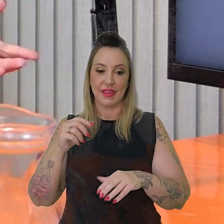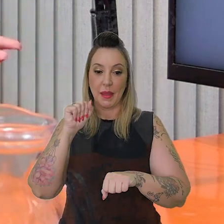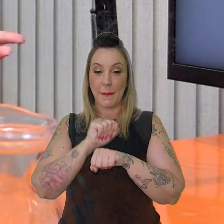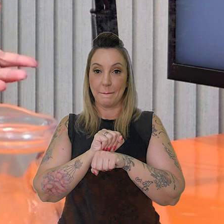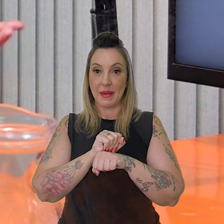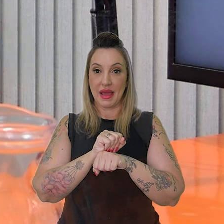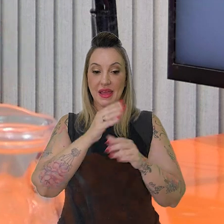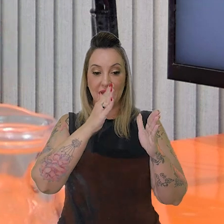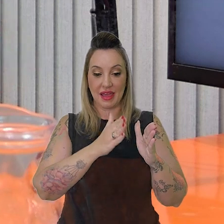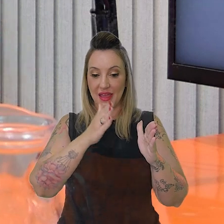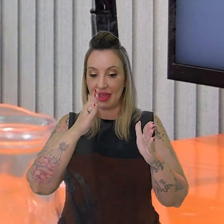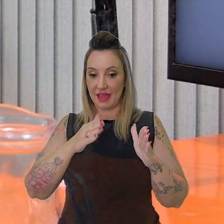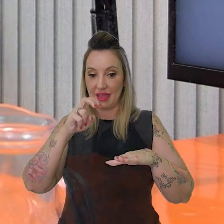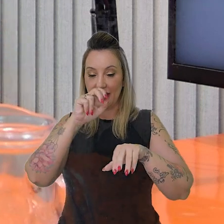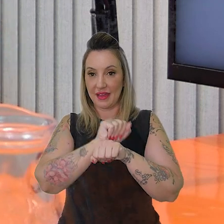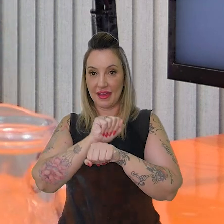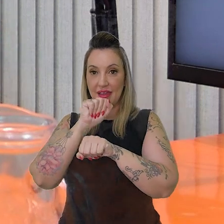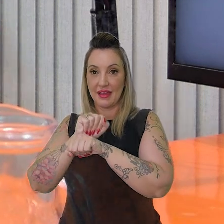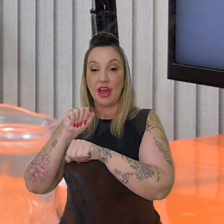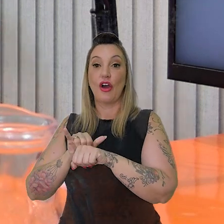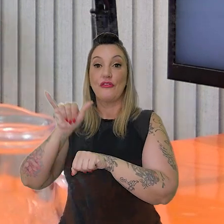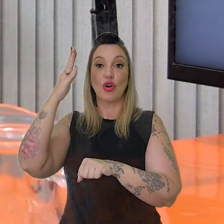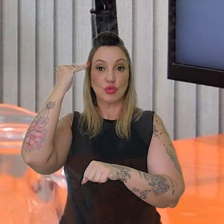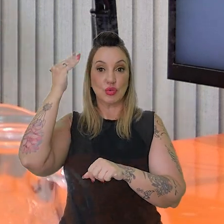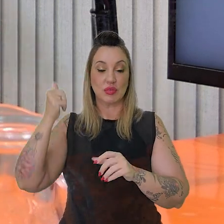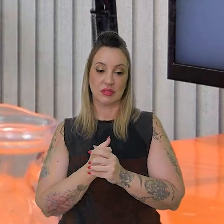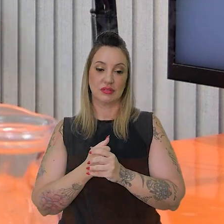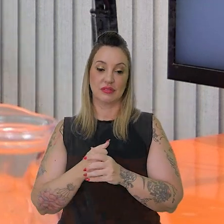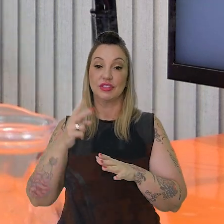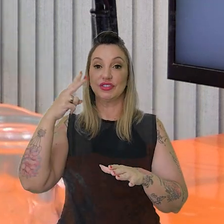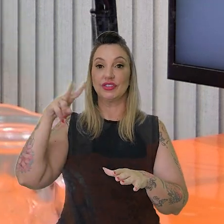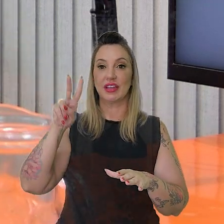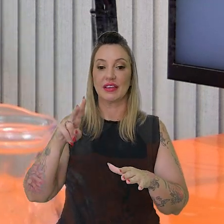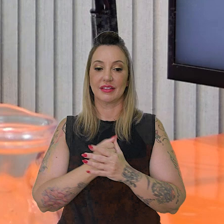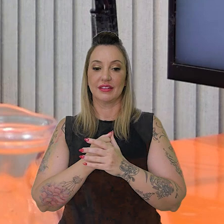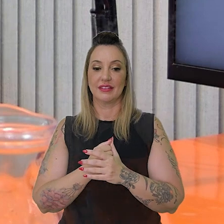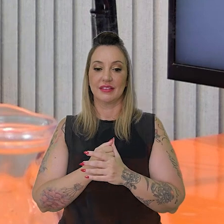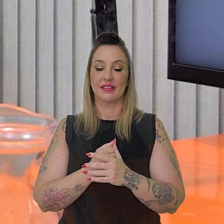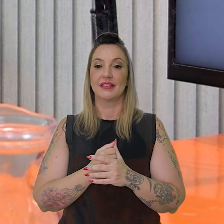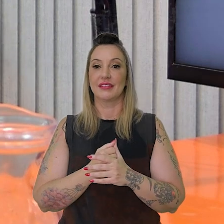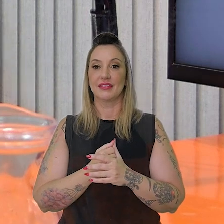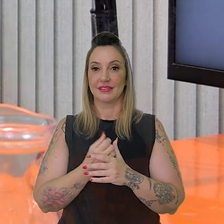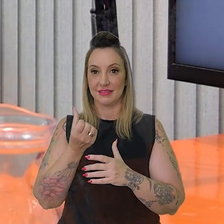tá parar nas escalas pro seu voo do Sucesso Então você vai fazer o checkin